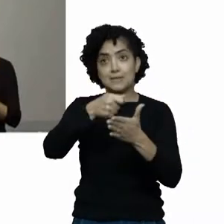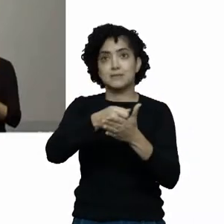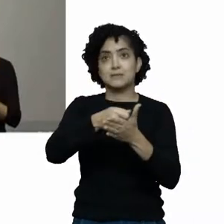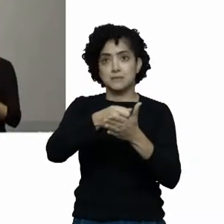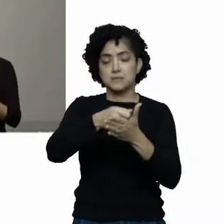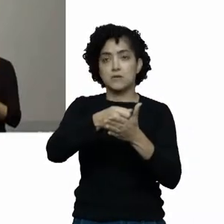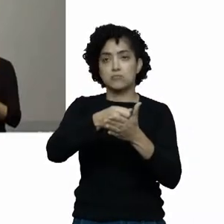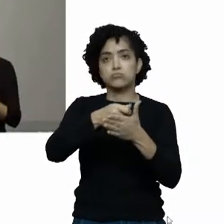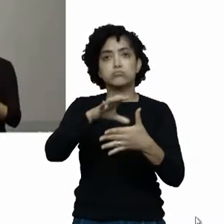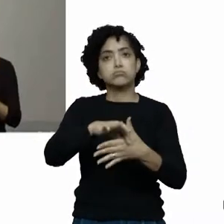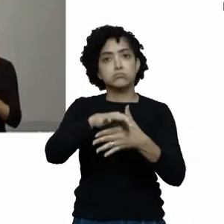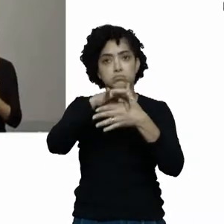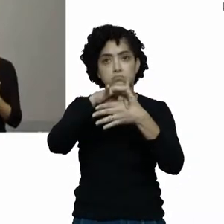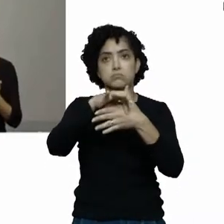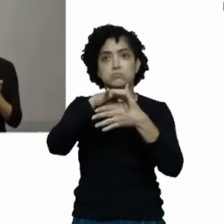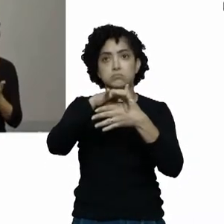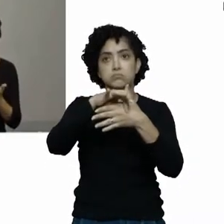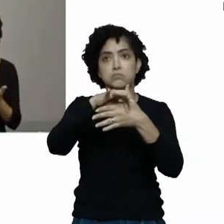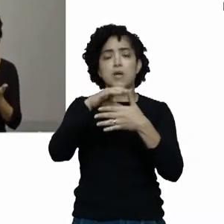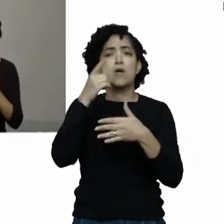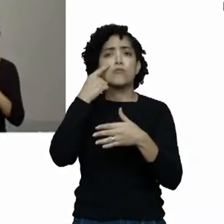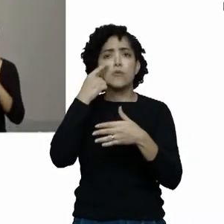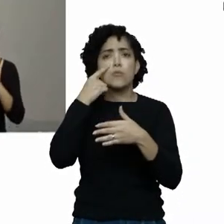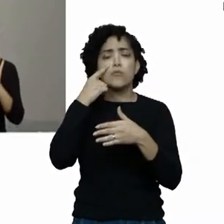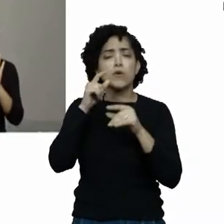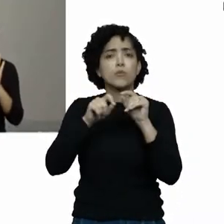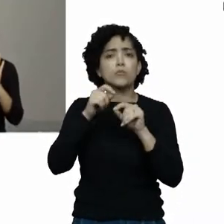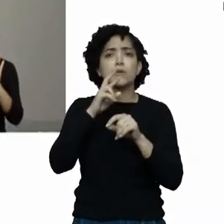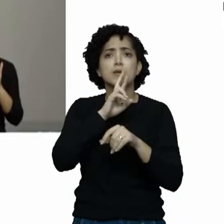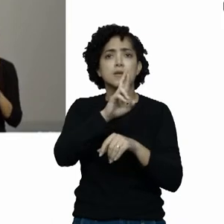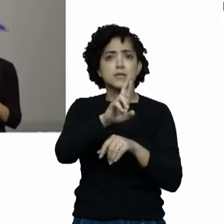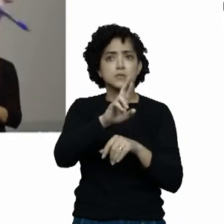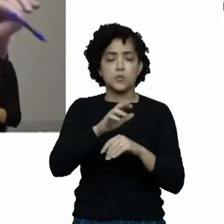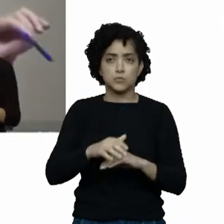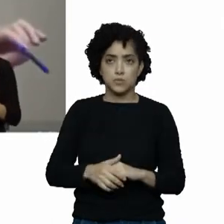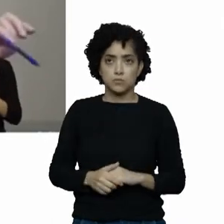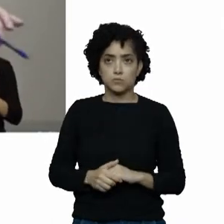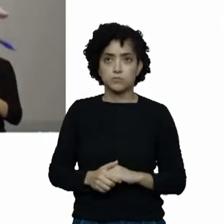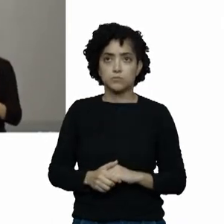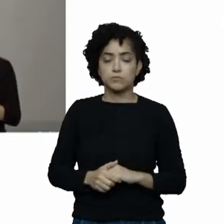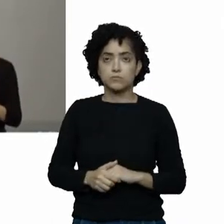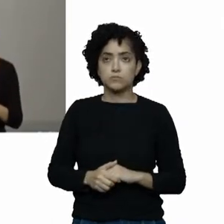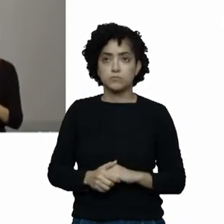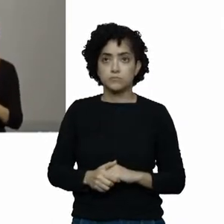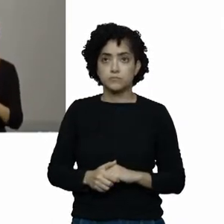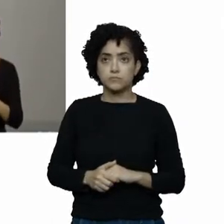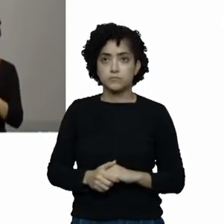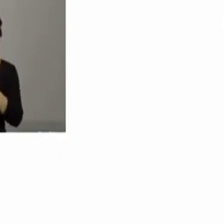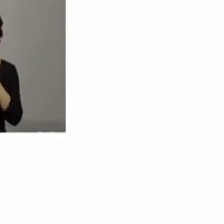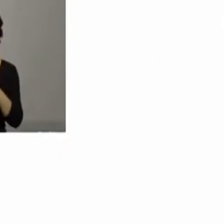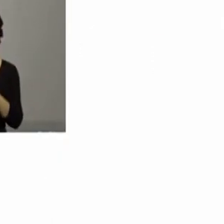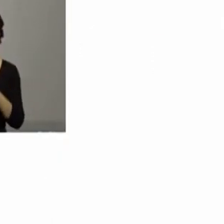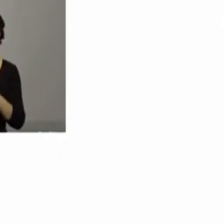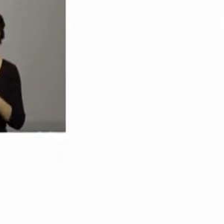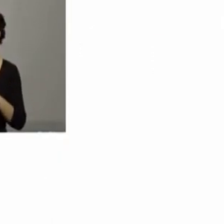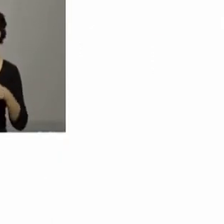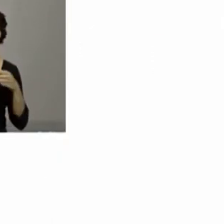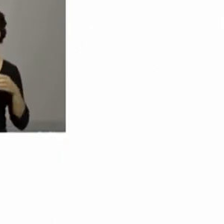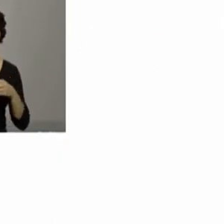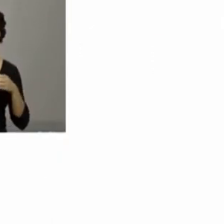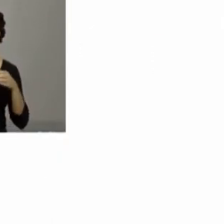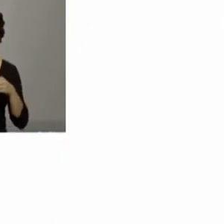pode passar o talão por favor vamos ver o que Deputado por causa disso e o soldado que tramita como eu disse na comissão de